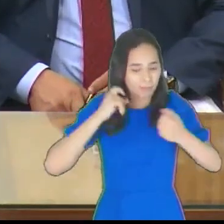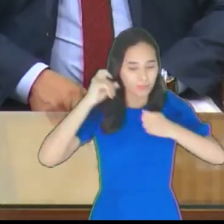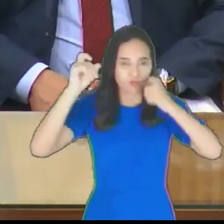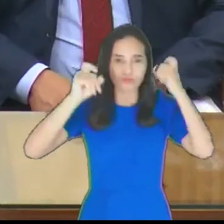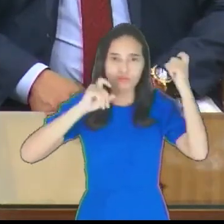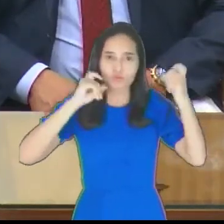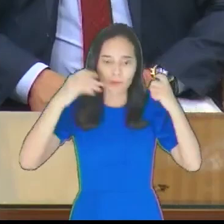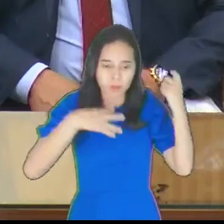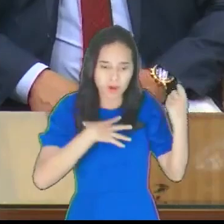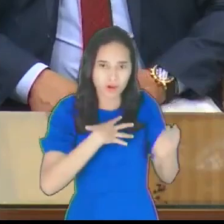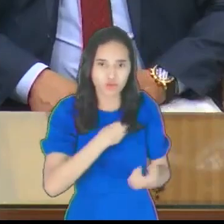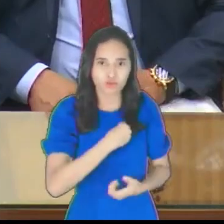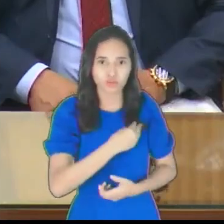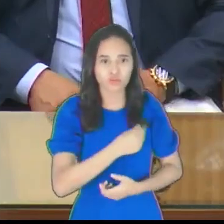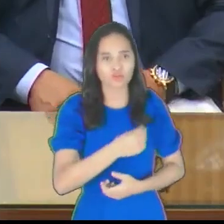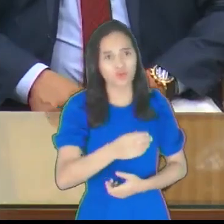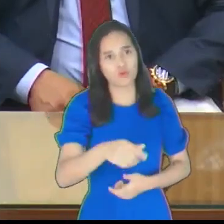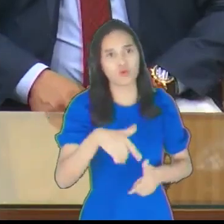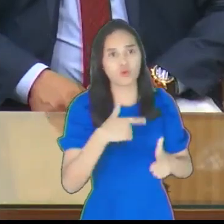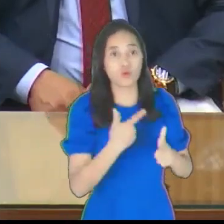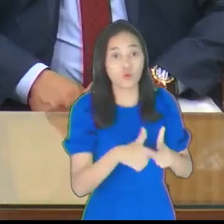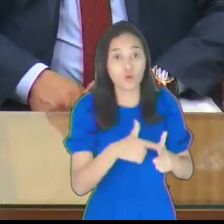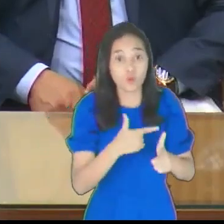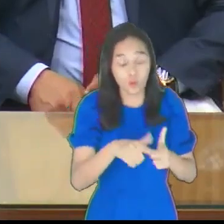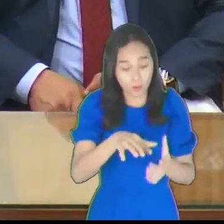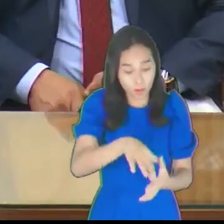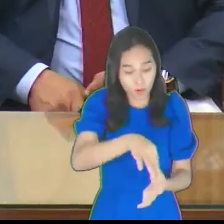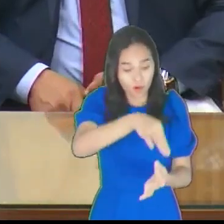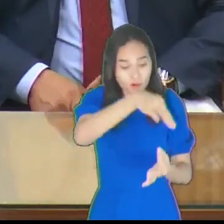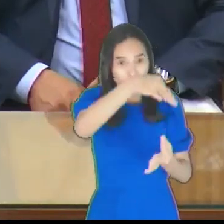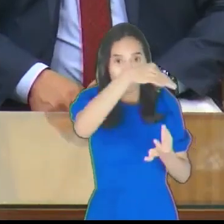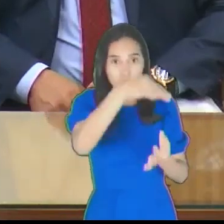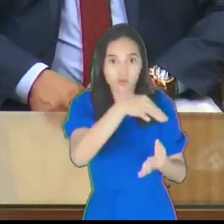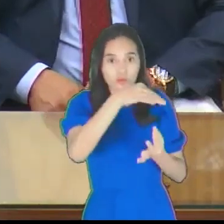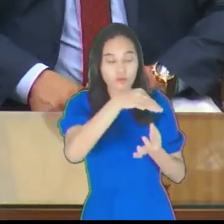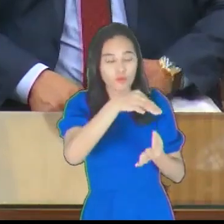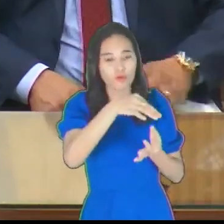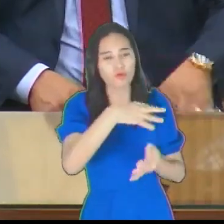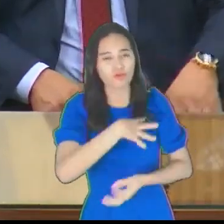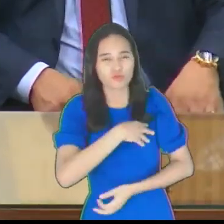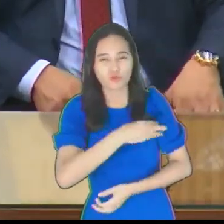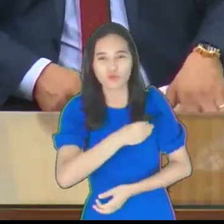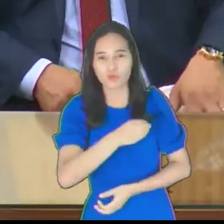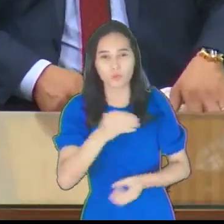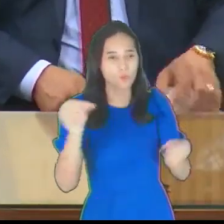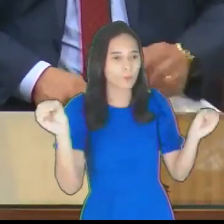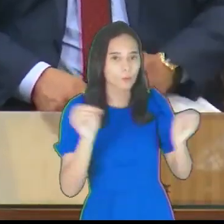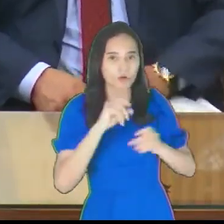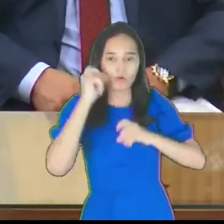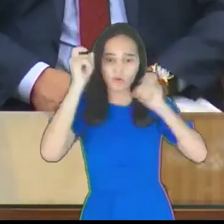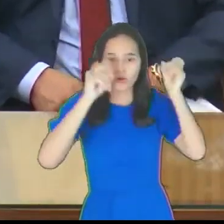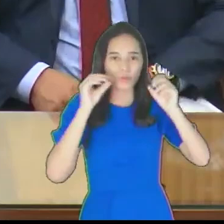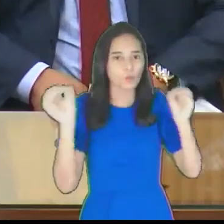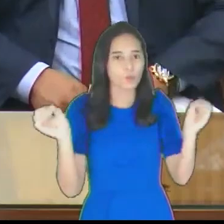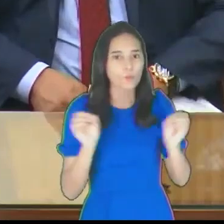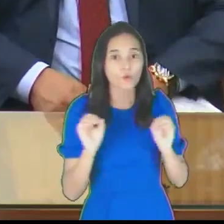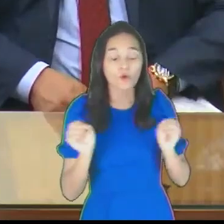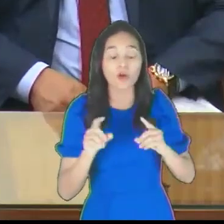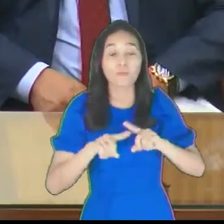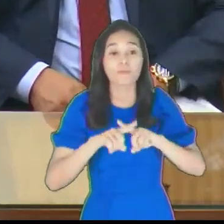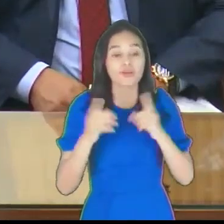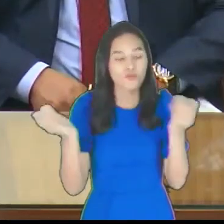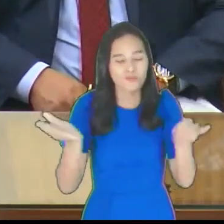com a situação espiritual dos seus filhos, dos seus netos, dos seus bisnetos. Mas